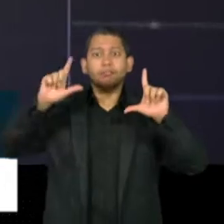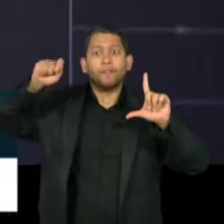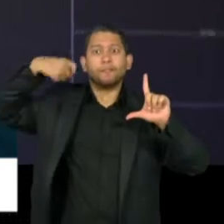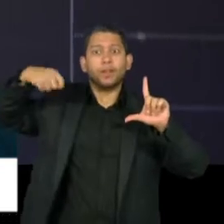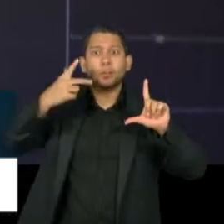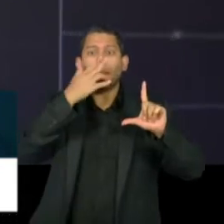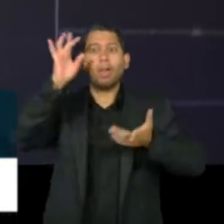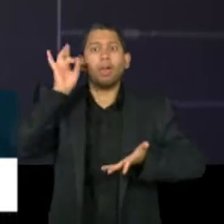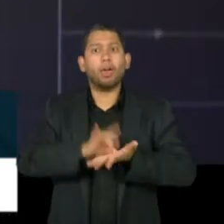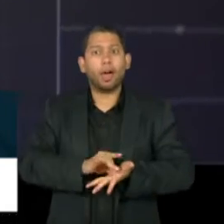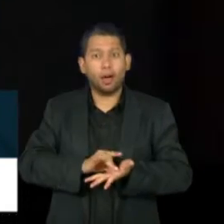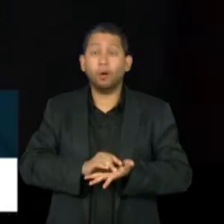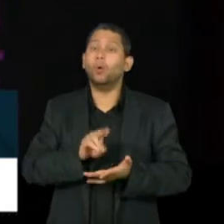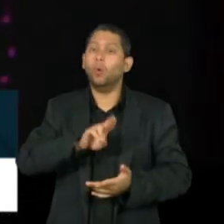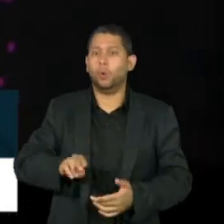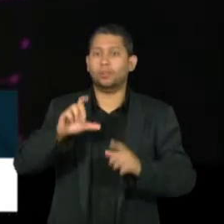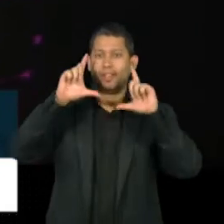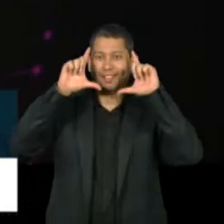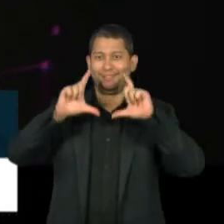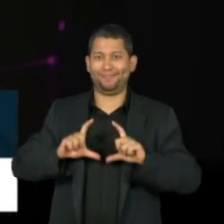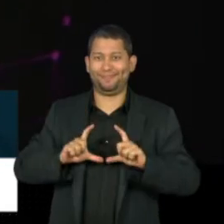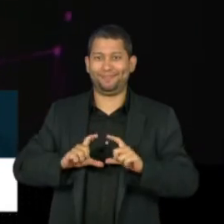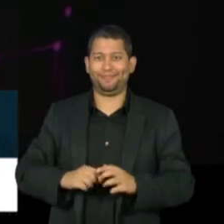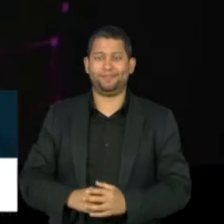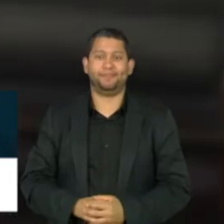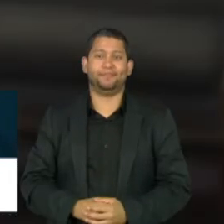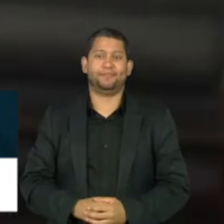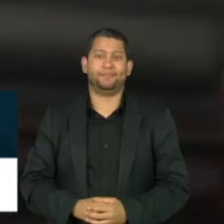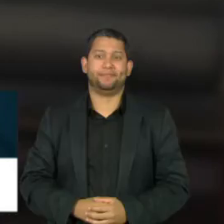inteligência artificial. A gente volta já.